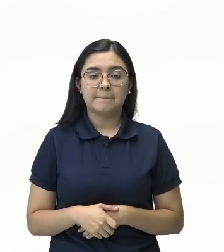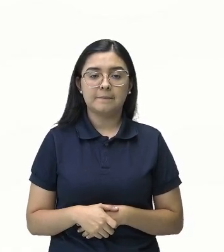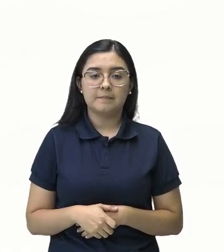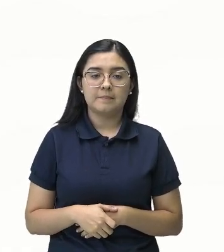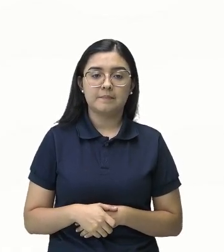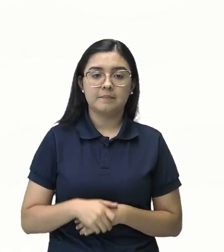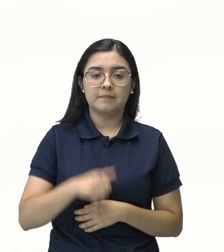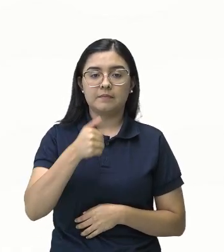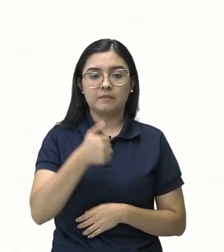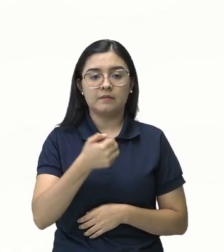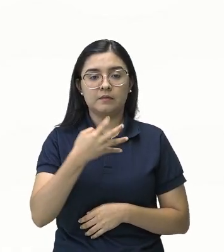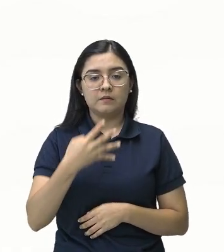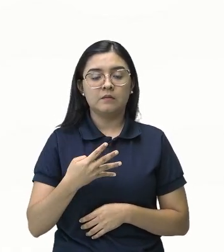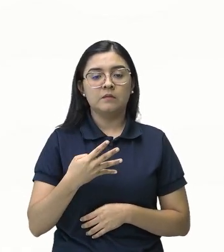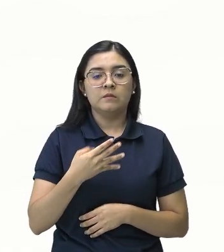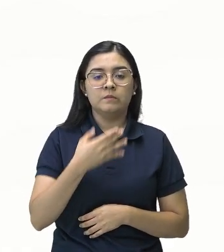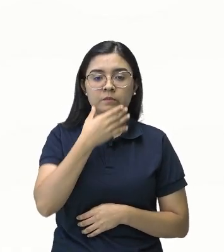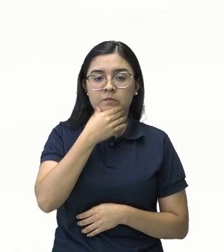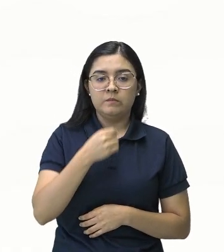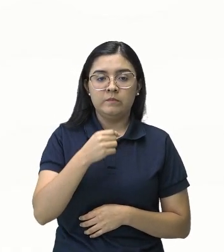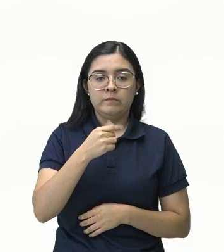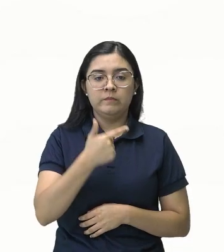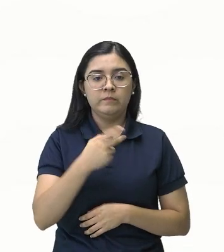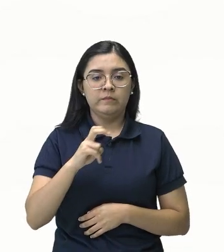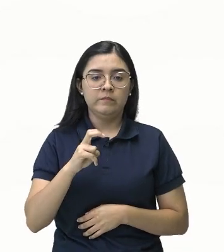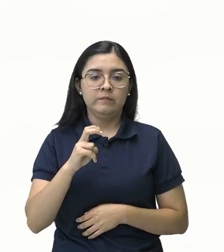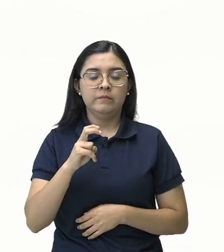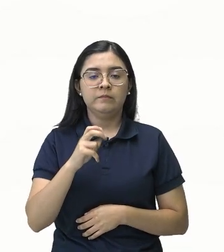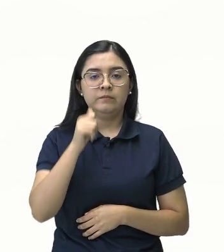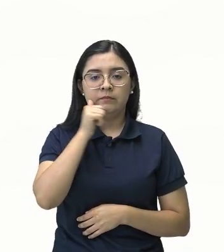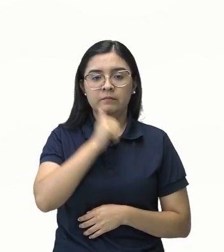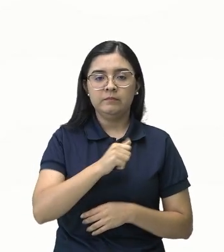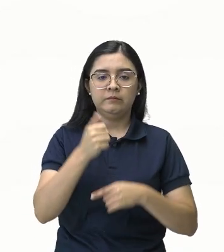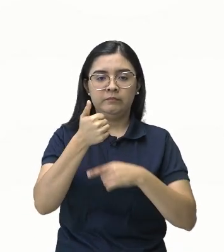e 25 meninas.